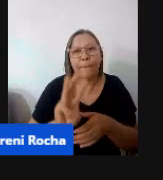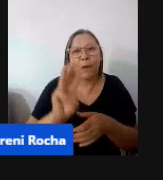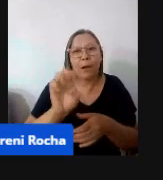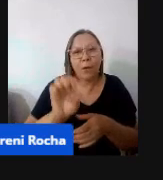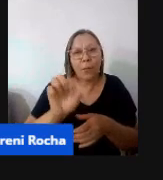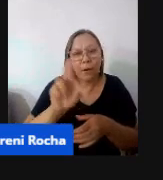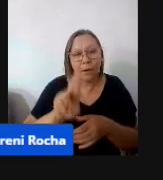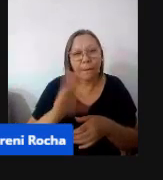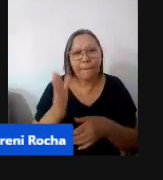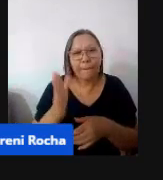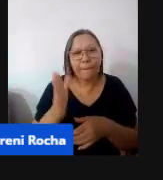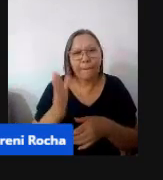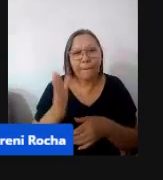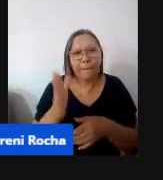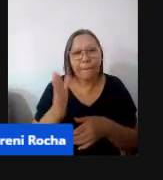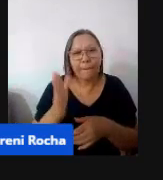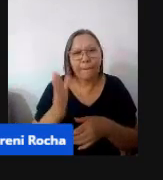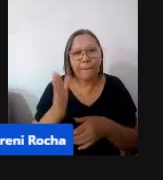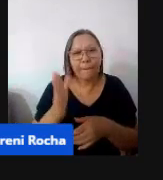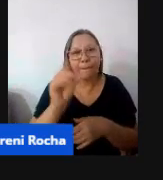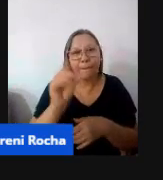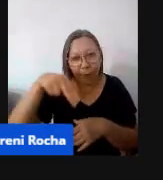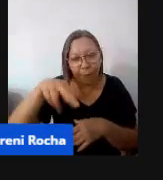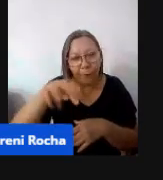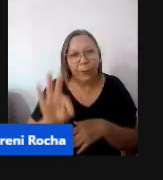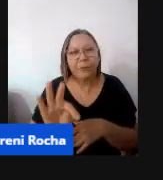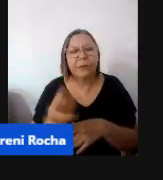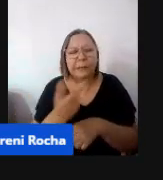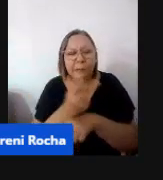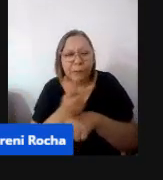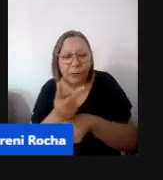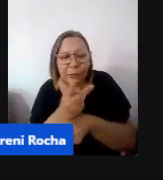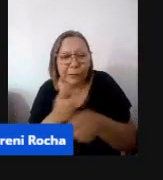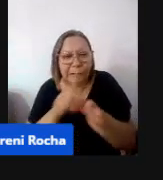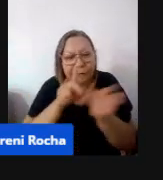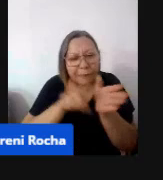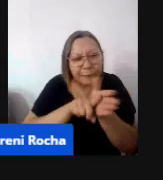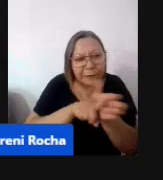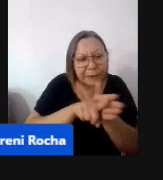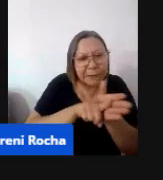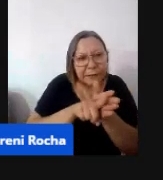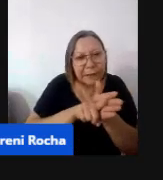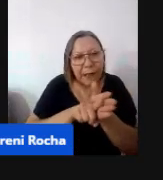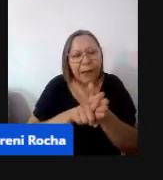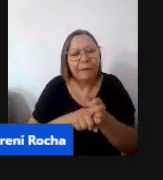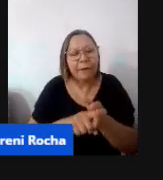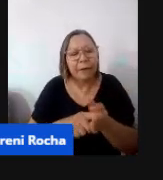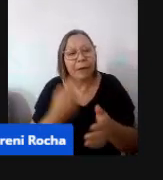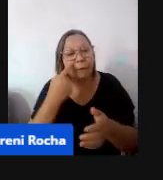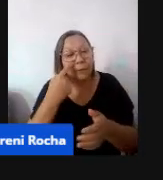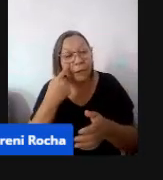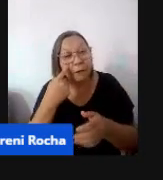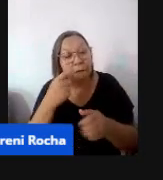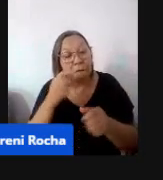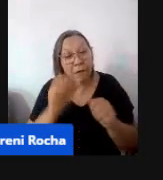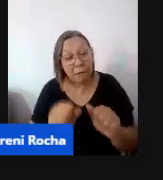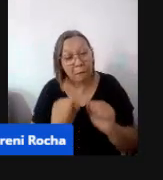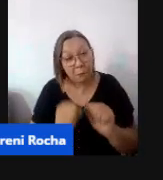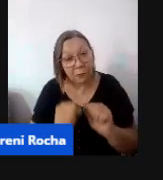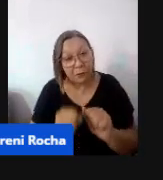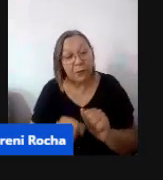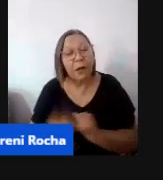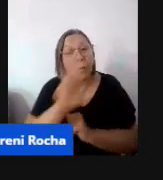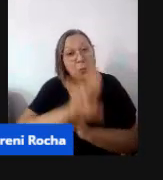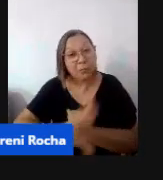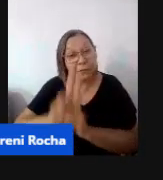do Google, e aí tinha que verificar se podia usar a imagem ou não. O interessante é que no campo educacional, o